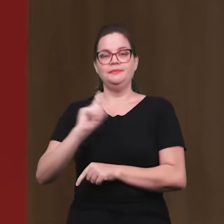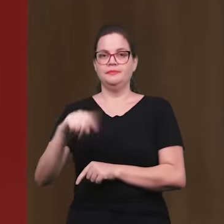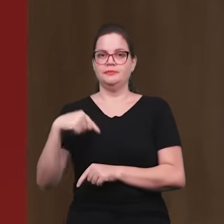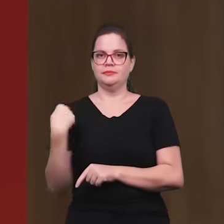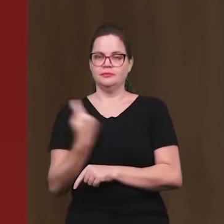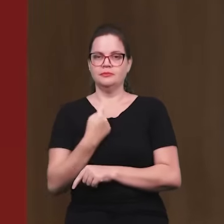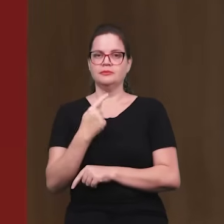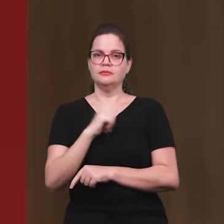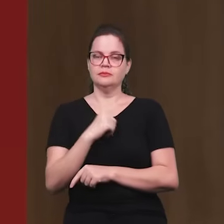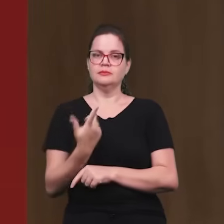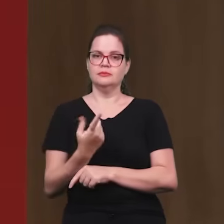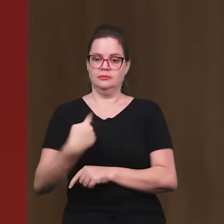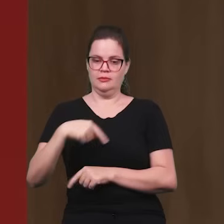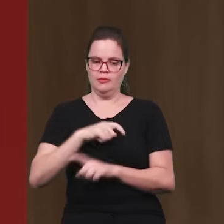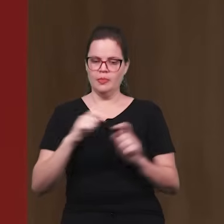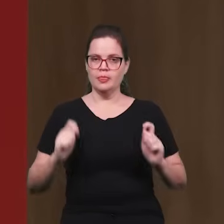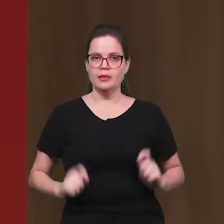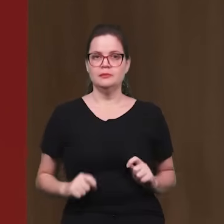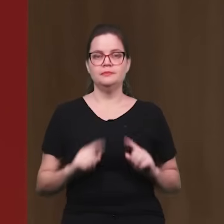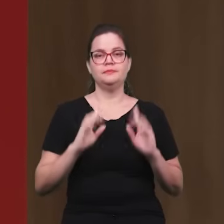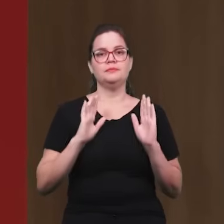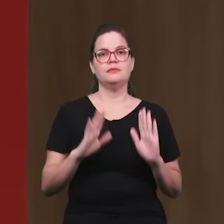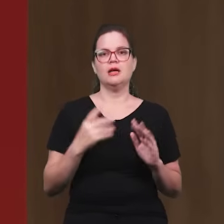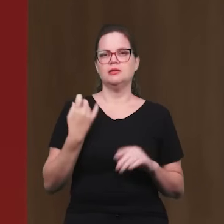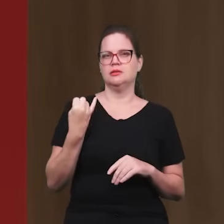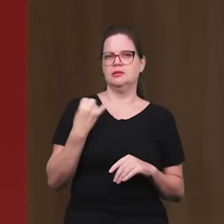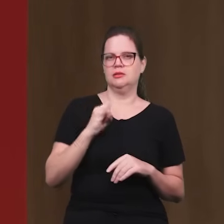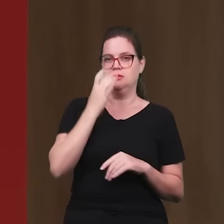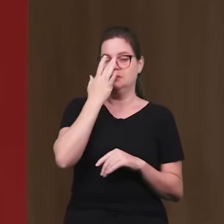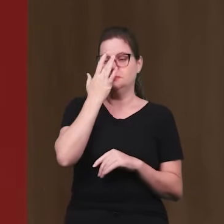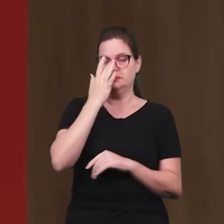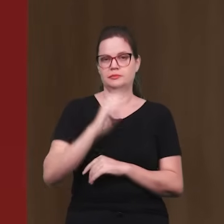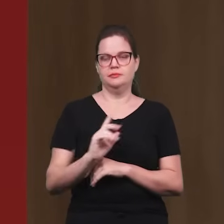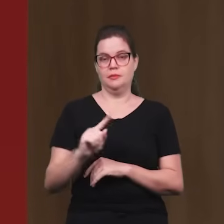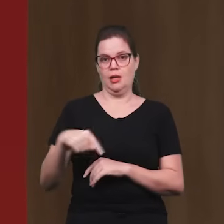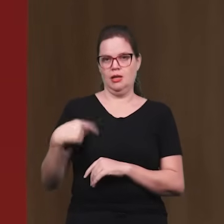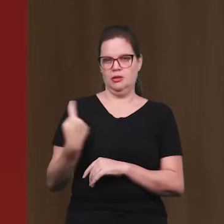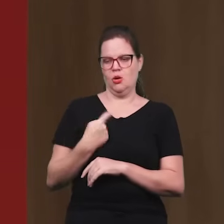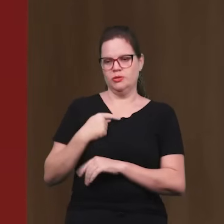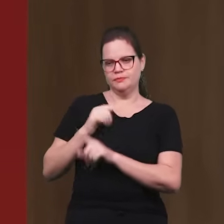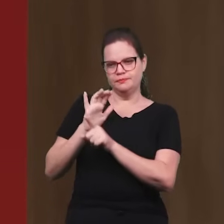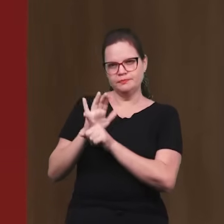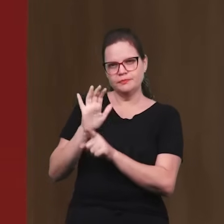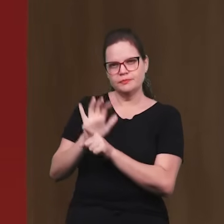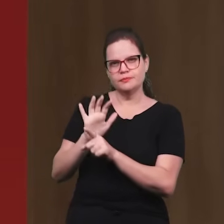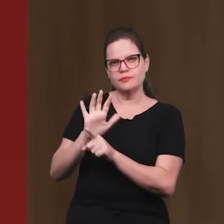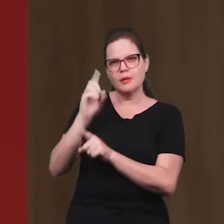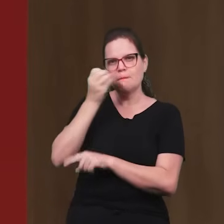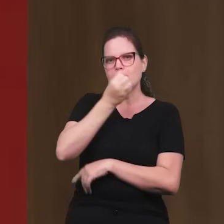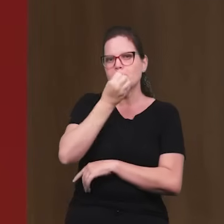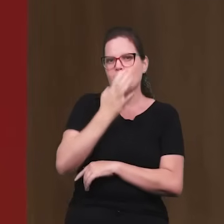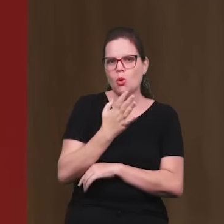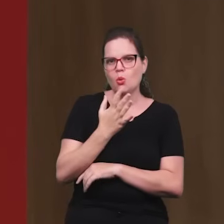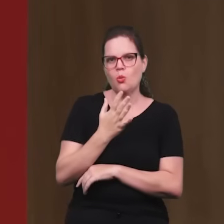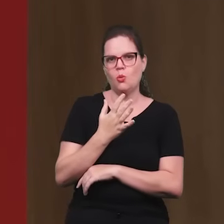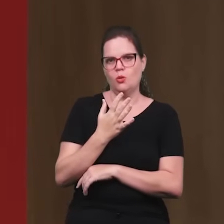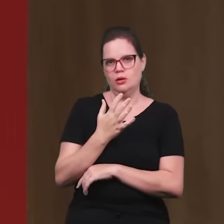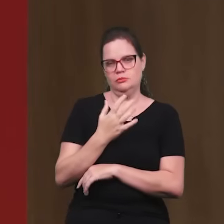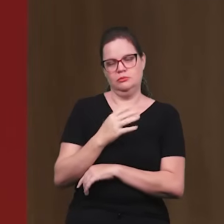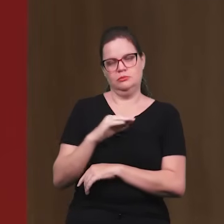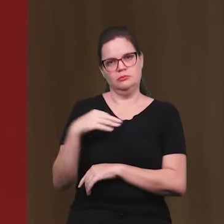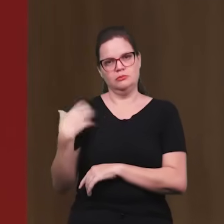temos, que nós somos. E se essa nossa influência ela for usada de uma maneira